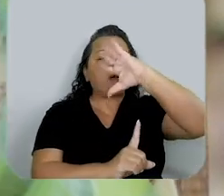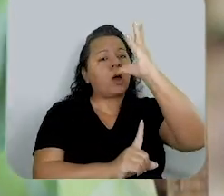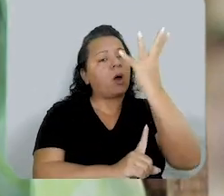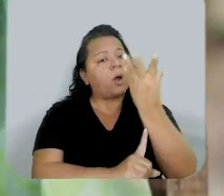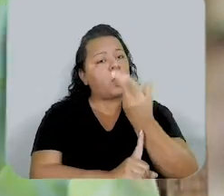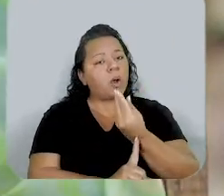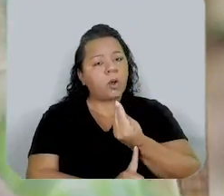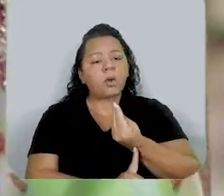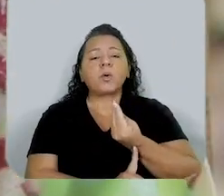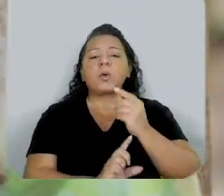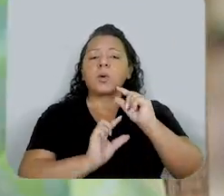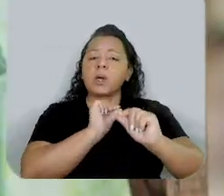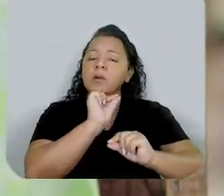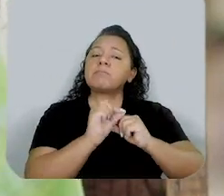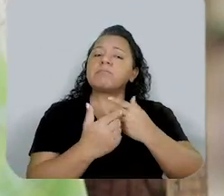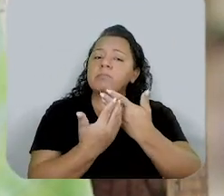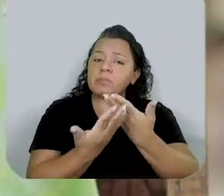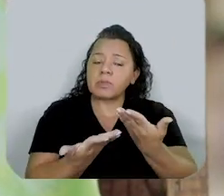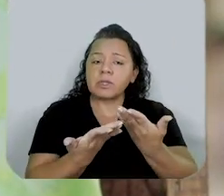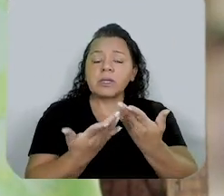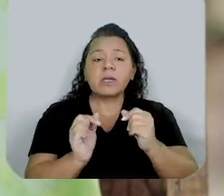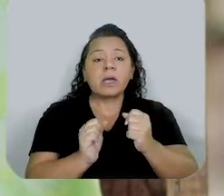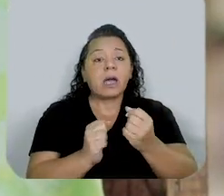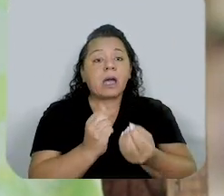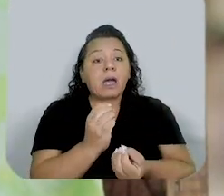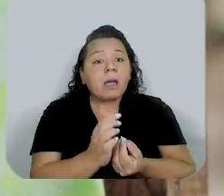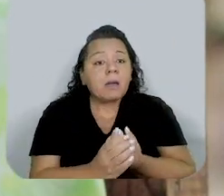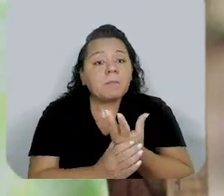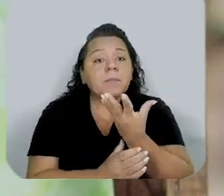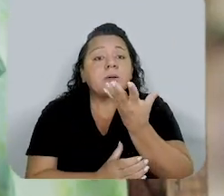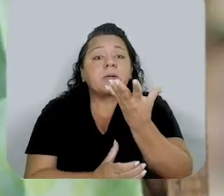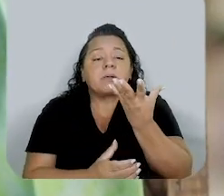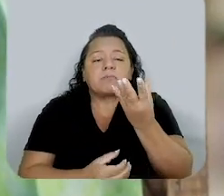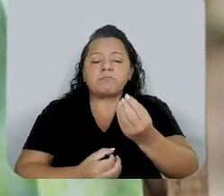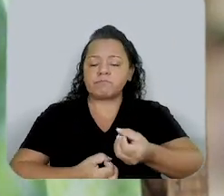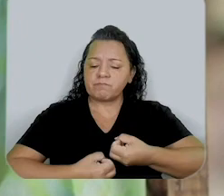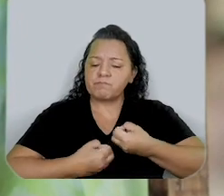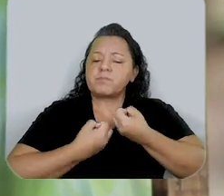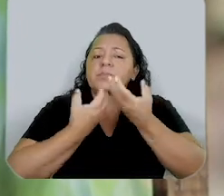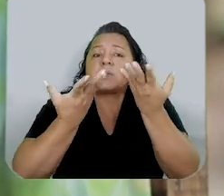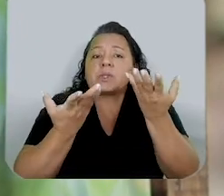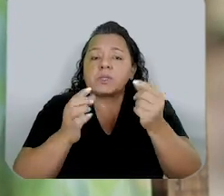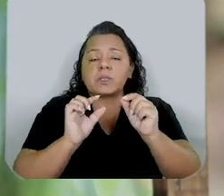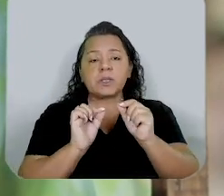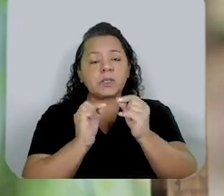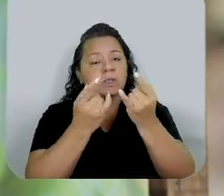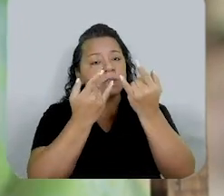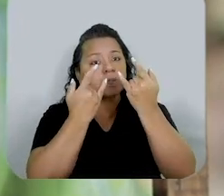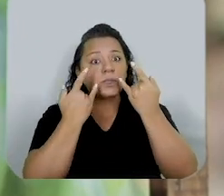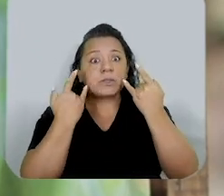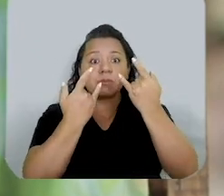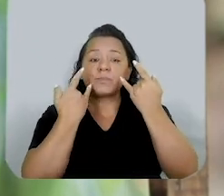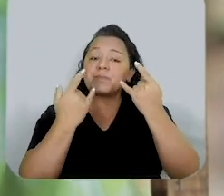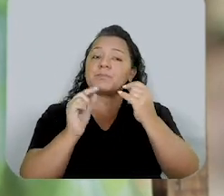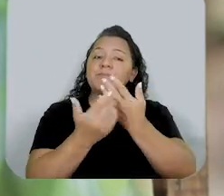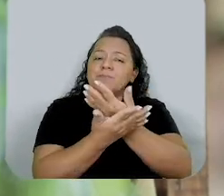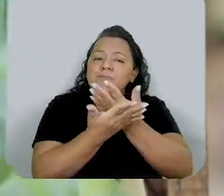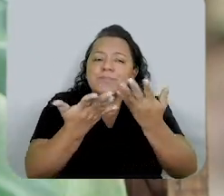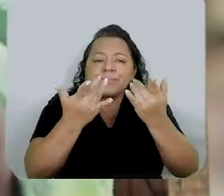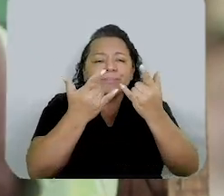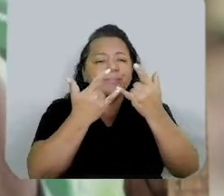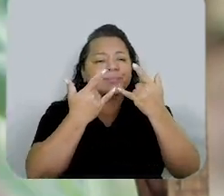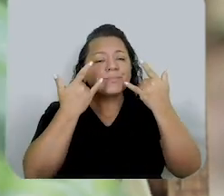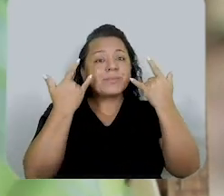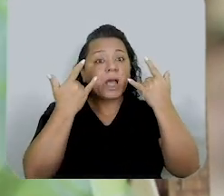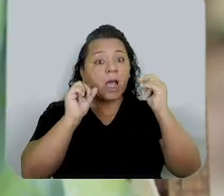a manifestação desses encantados, né? Que são seres espirituais, são entidades